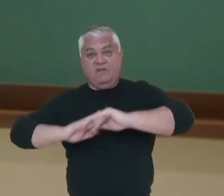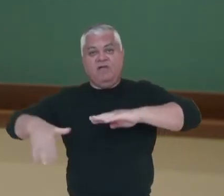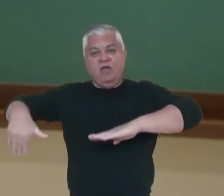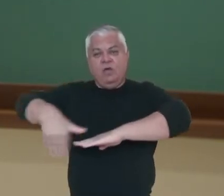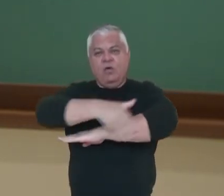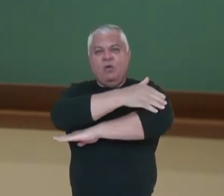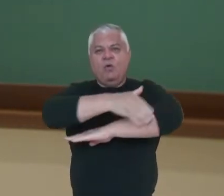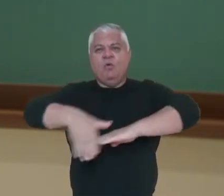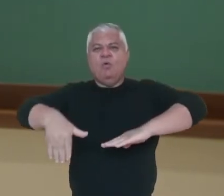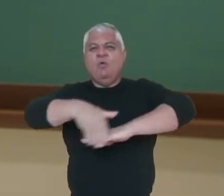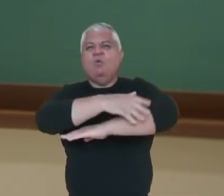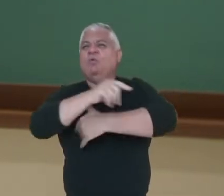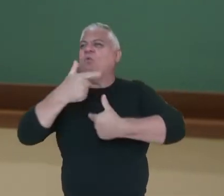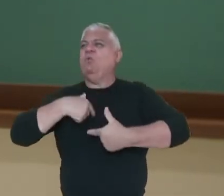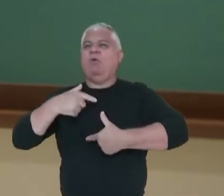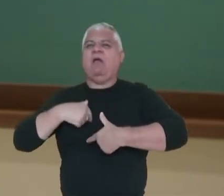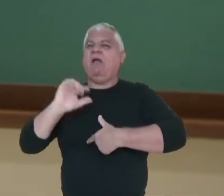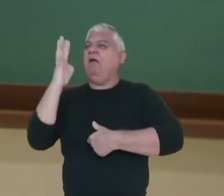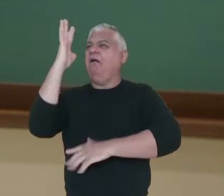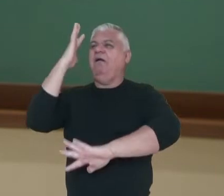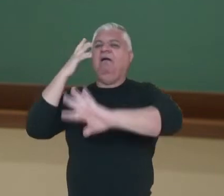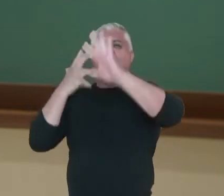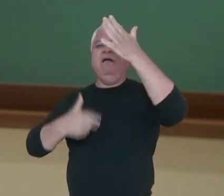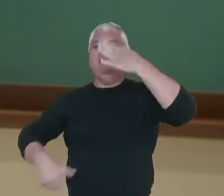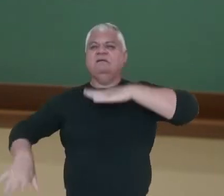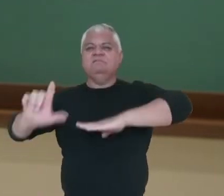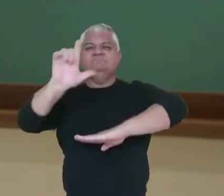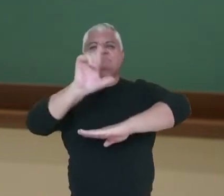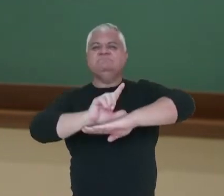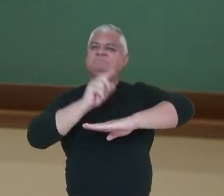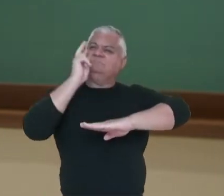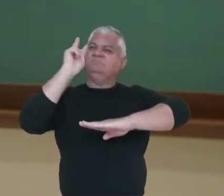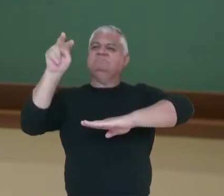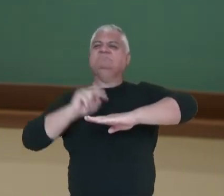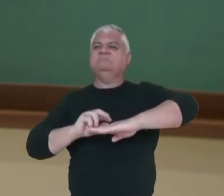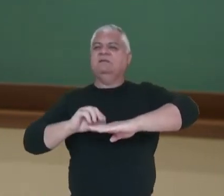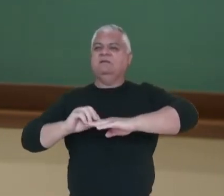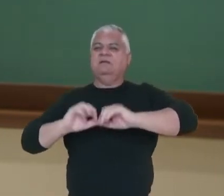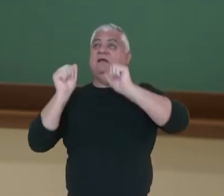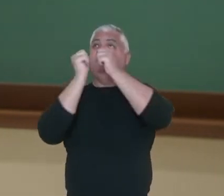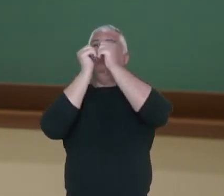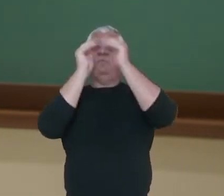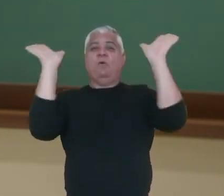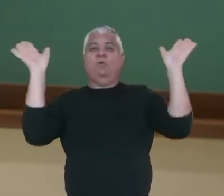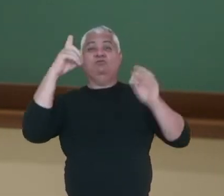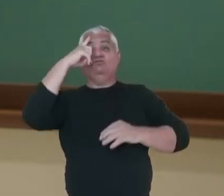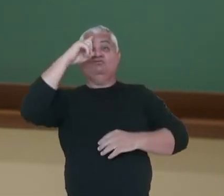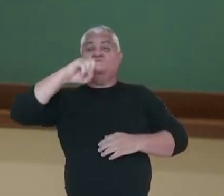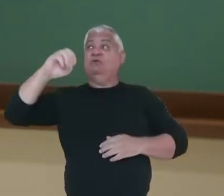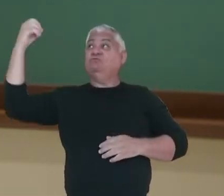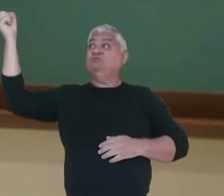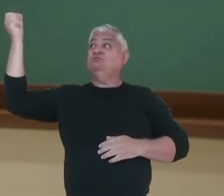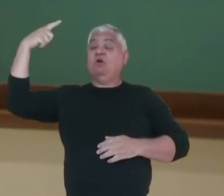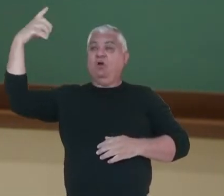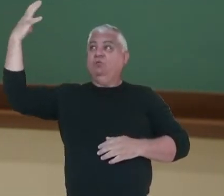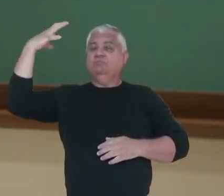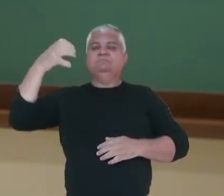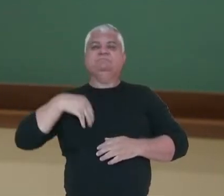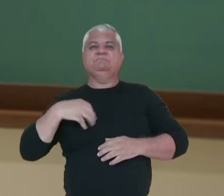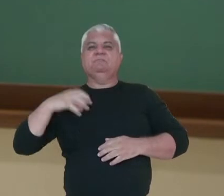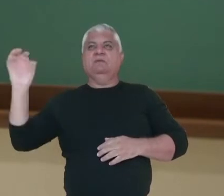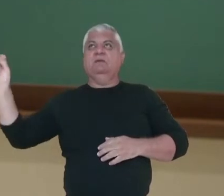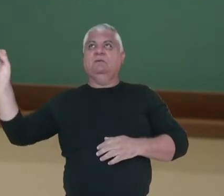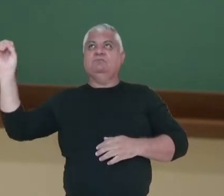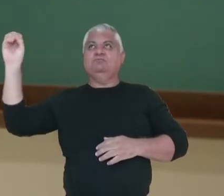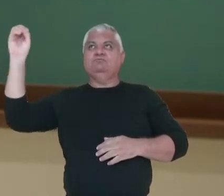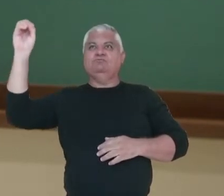para os campos e começam a pintar a luz natural. Lembrando você, quando a gente pinta na luz natural, o sol está aqui no meu lado, daqui a 5 minutos o sol